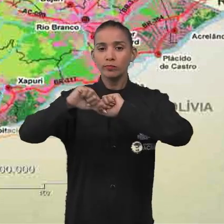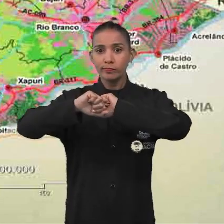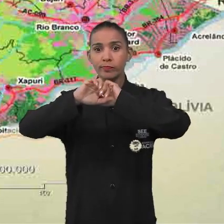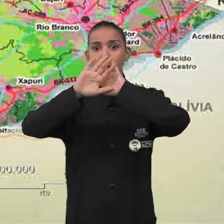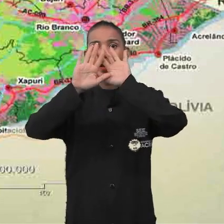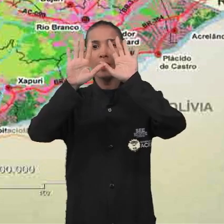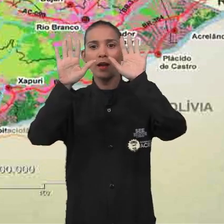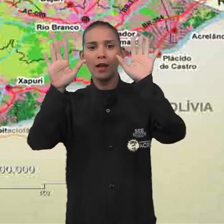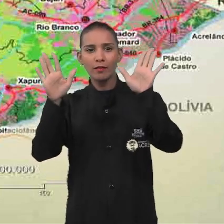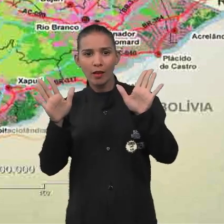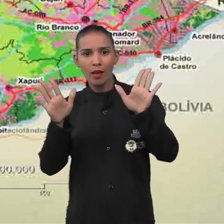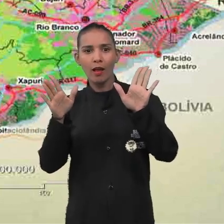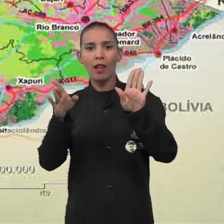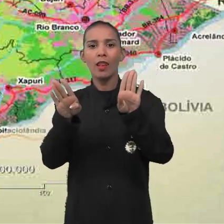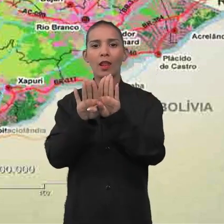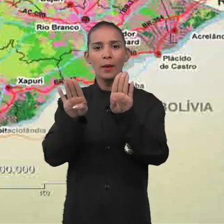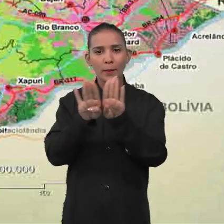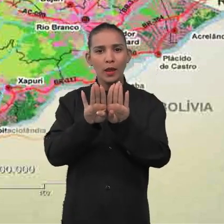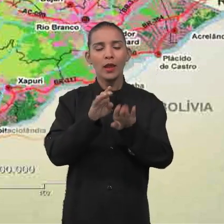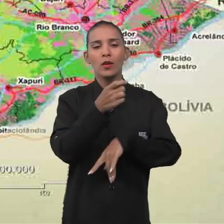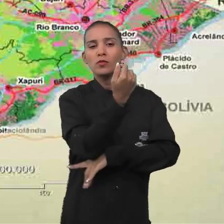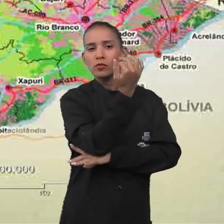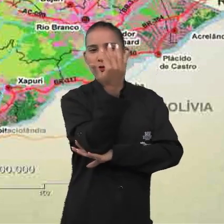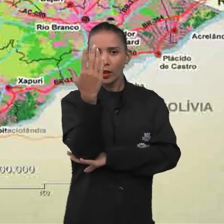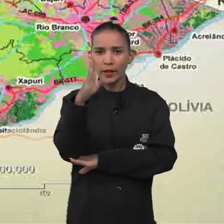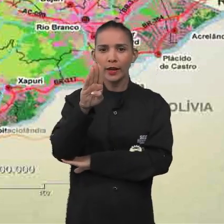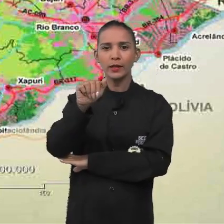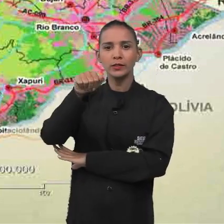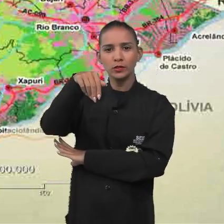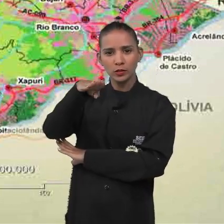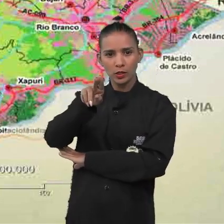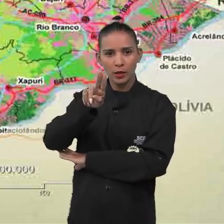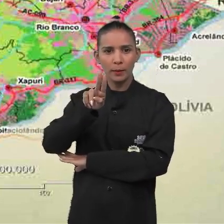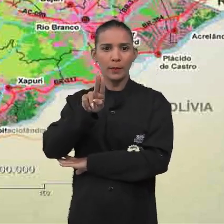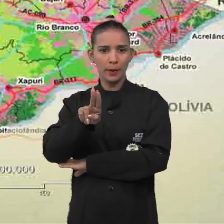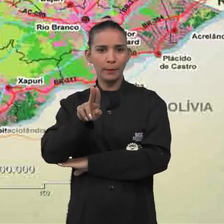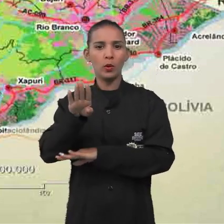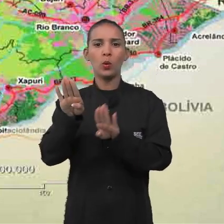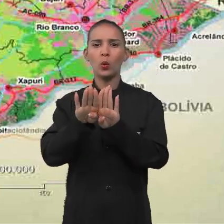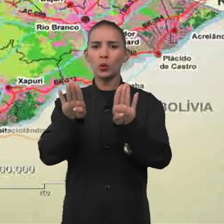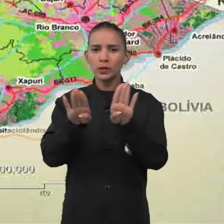floresta aberta com bambu, a floresta densa, campinaranas e áreas